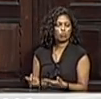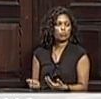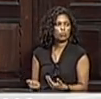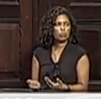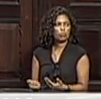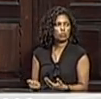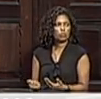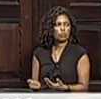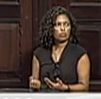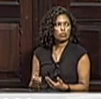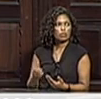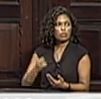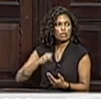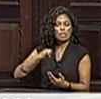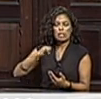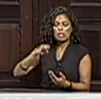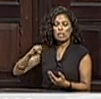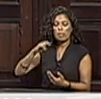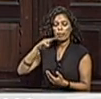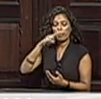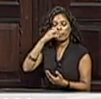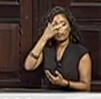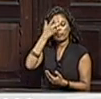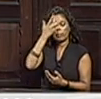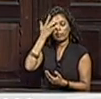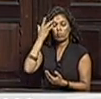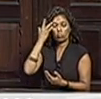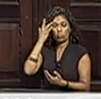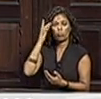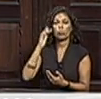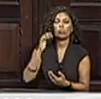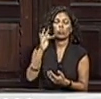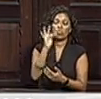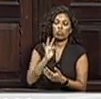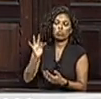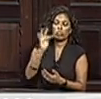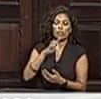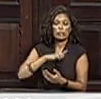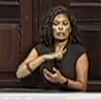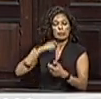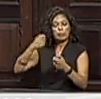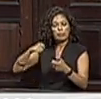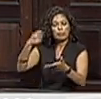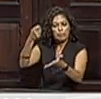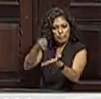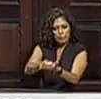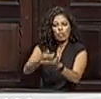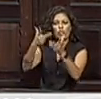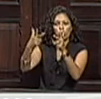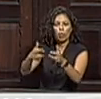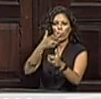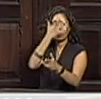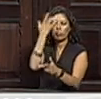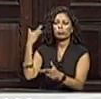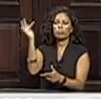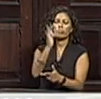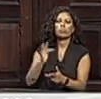quê? Porque são categorias que têm nível semelhante, são categorias que estão inseridas